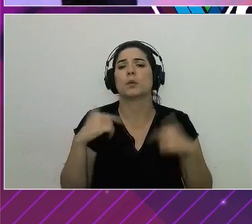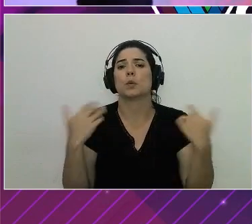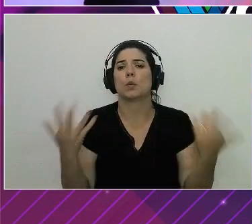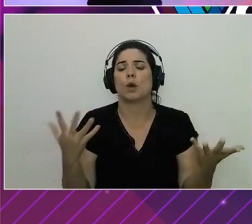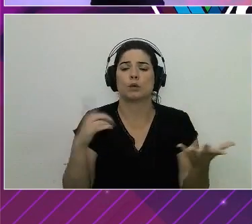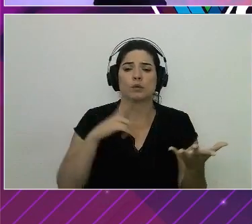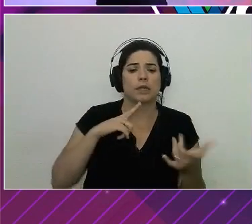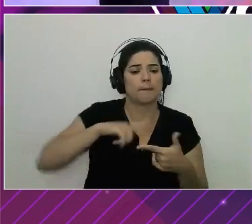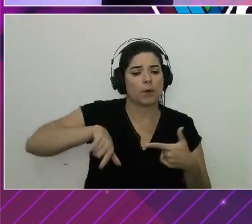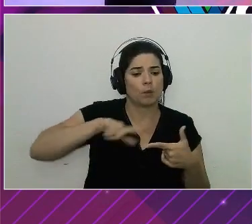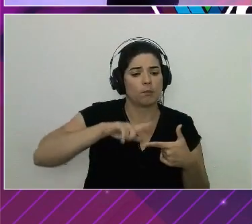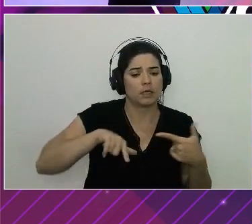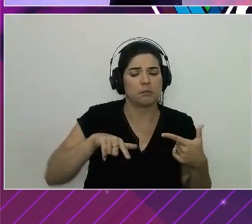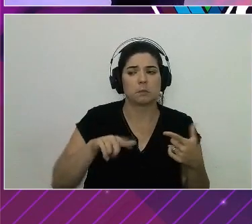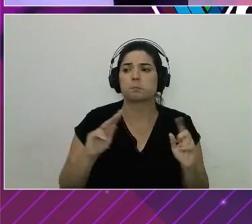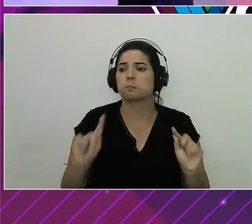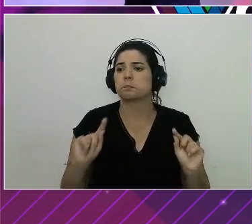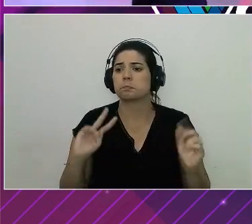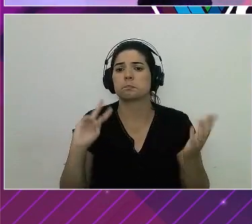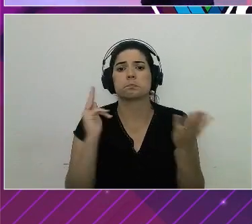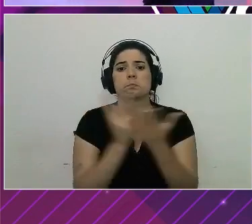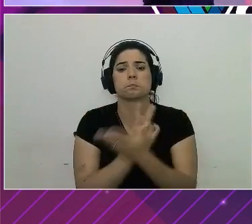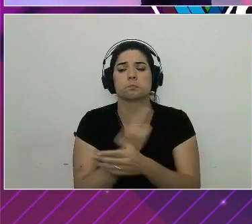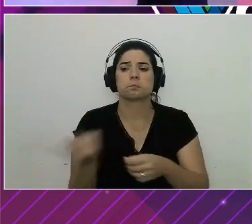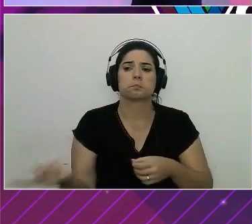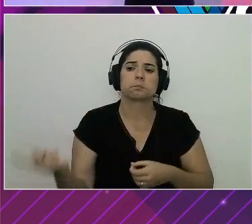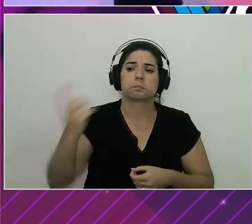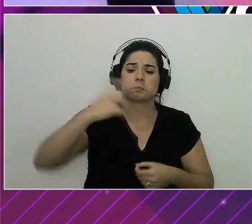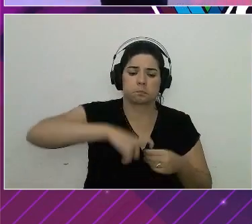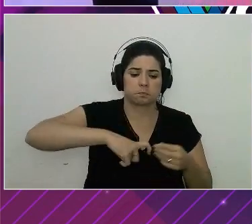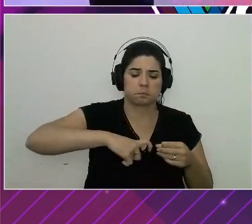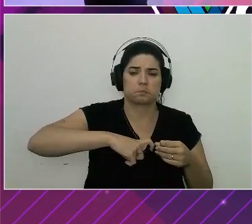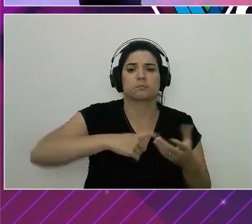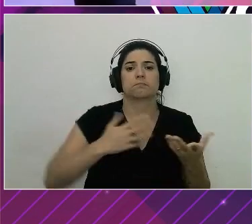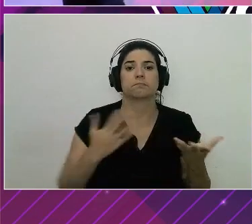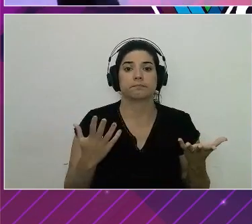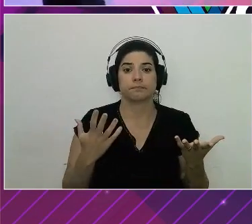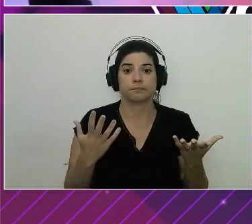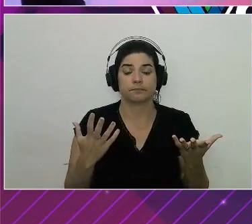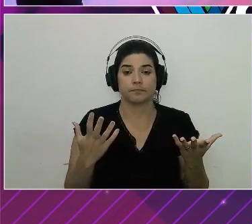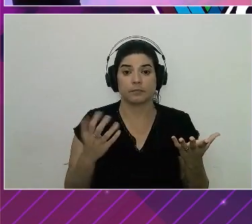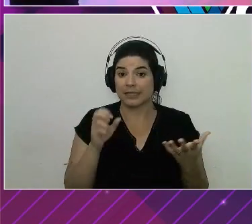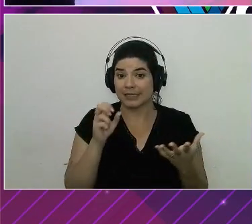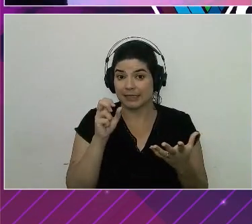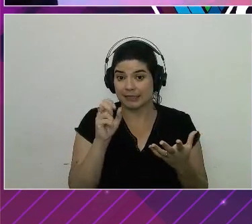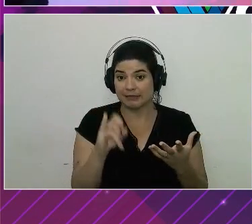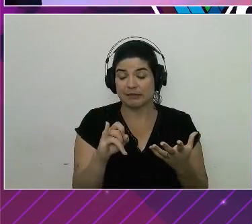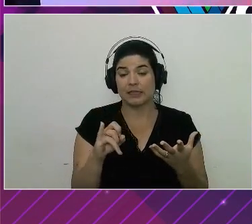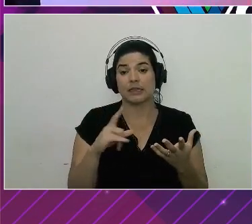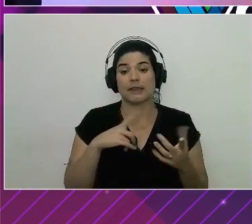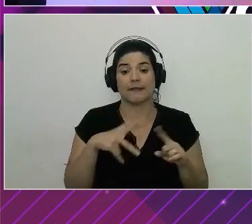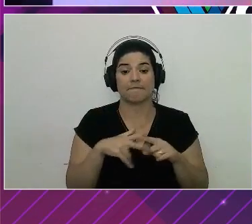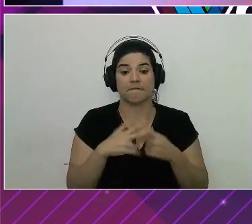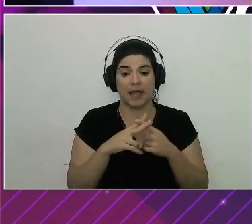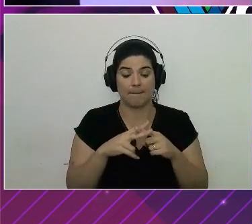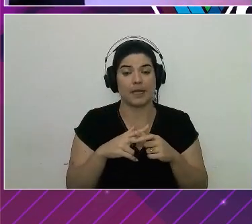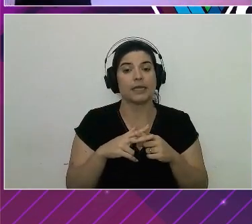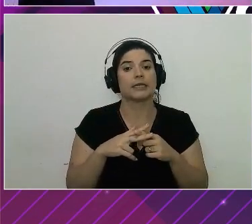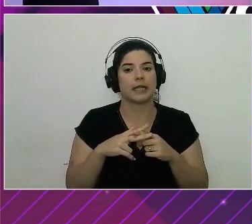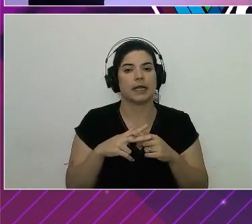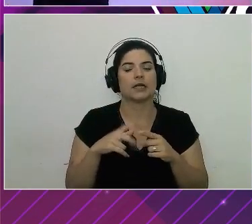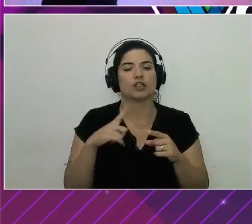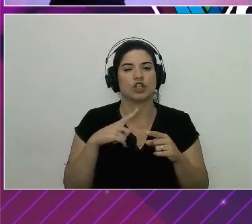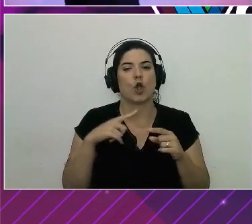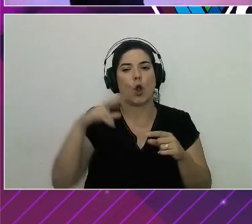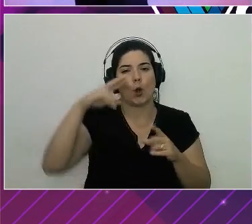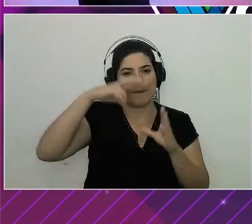o que causou o rollback. Será que se eu conseguir colocar alguma ferramenta de observabilidade nesse conjunto de microserviços, eu